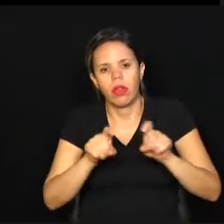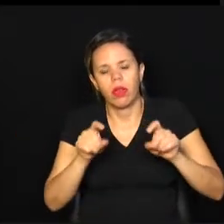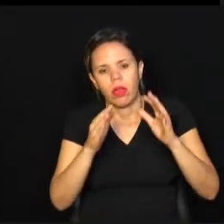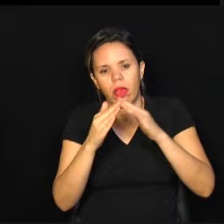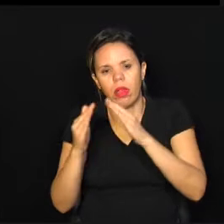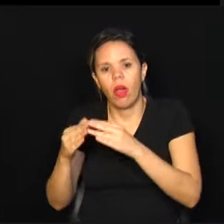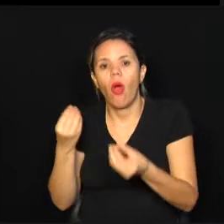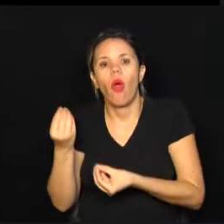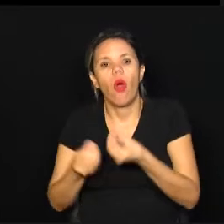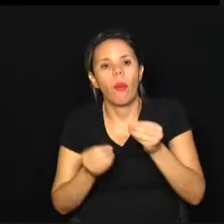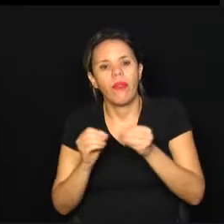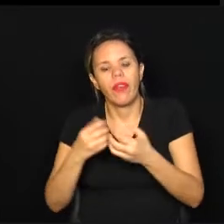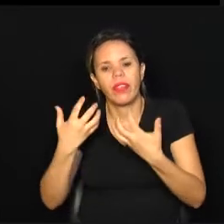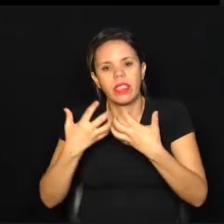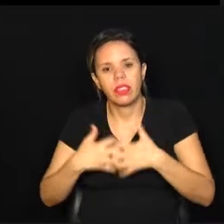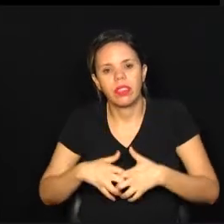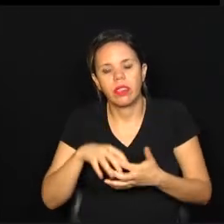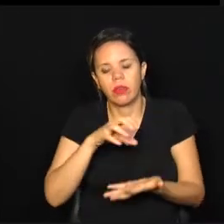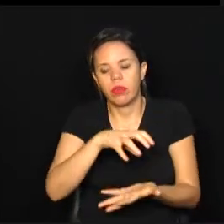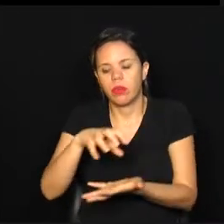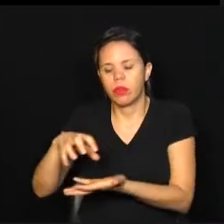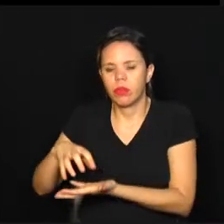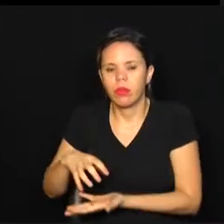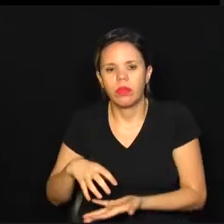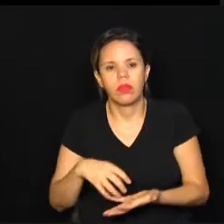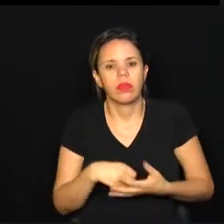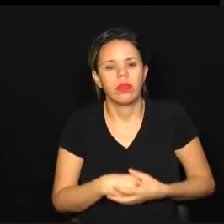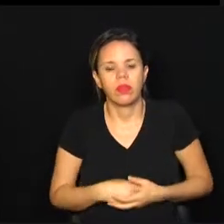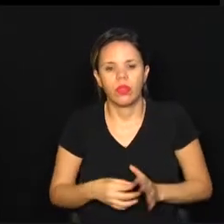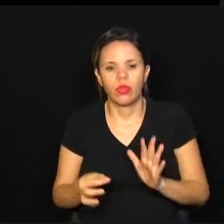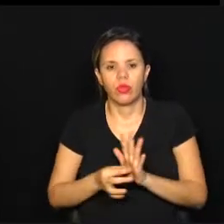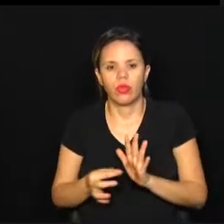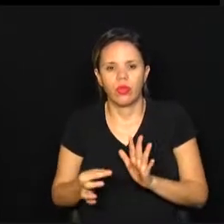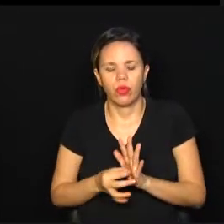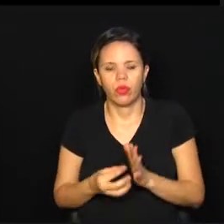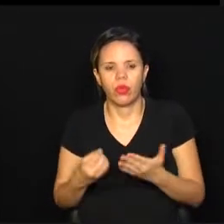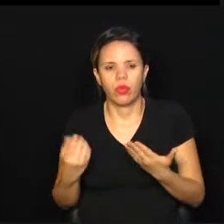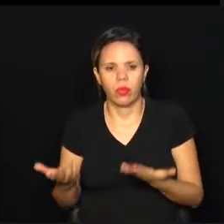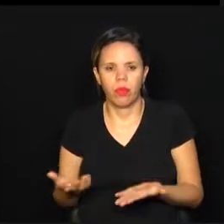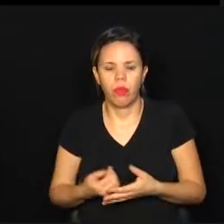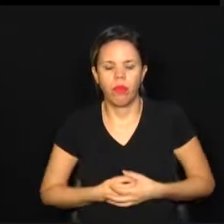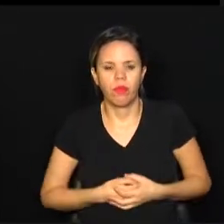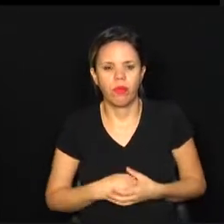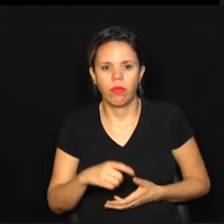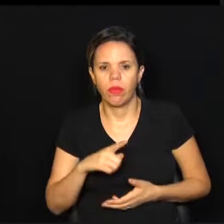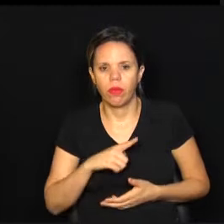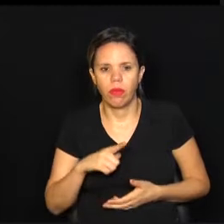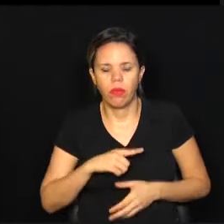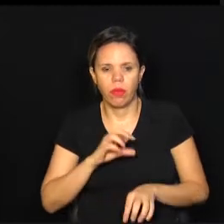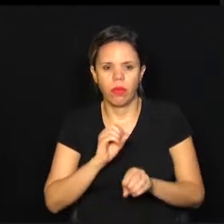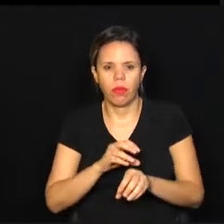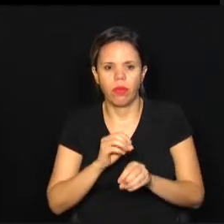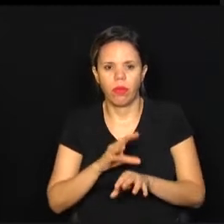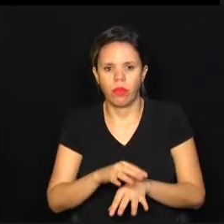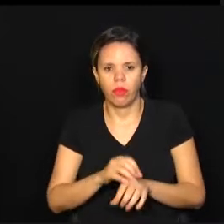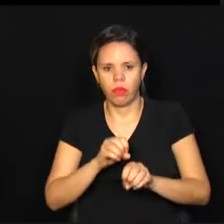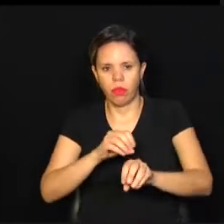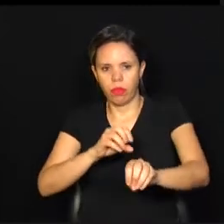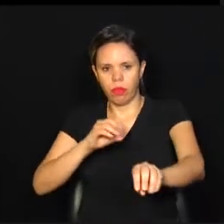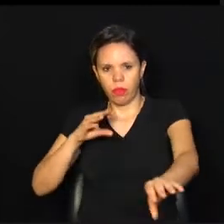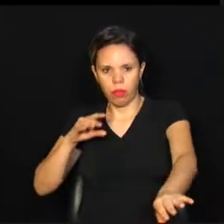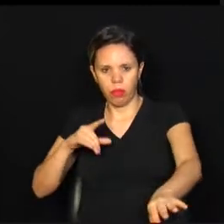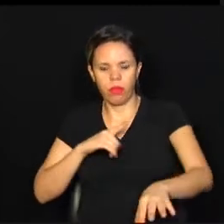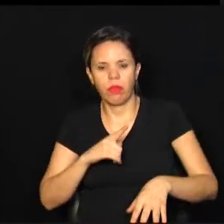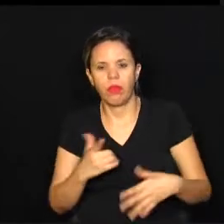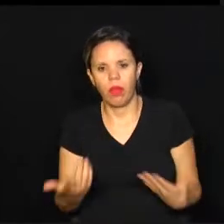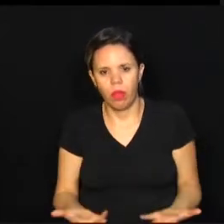vamos fazer o debate da centralidade? Então, são várias questões que são colocadas, né? Temos a questão da educação, do ensino à distância,